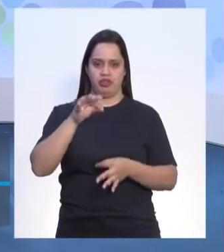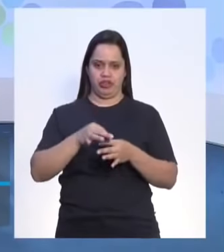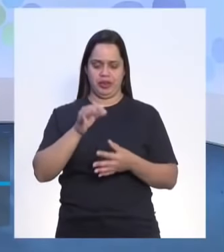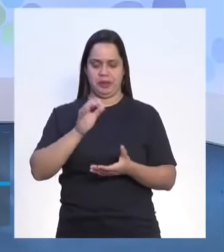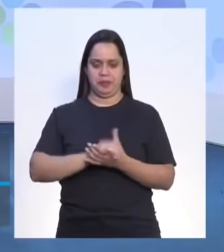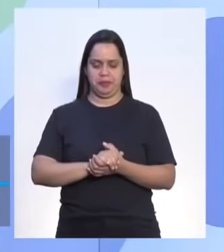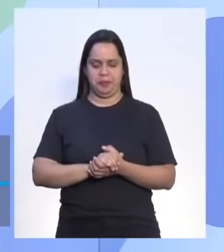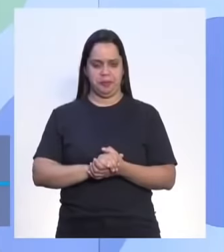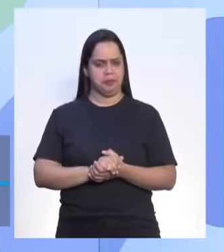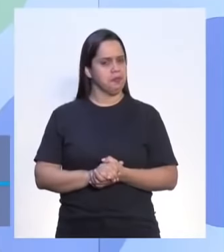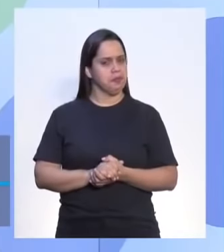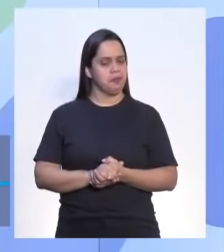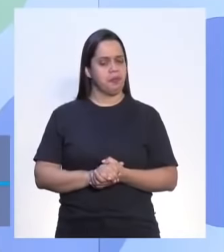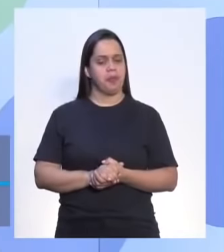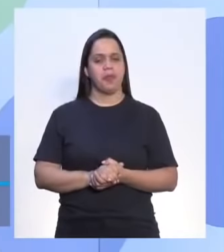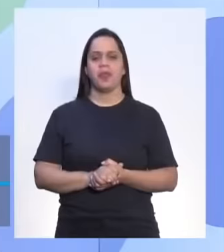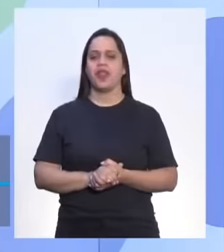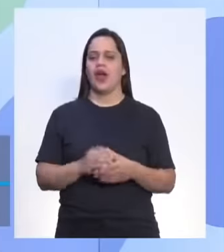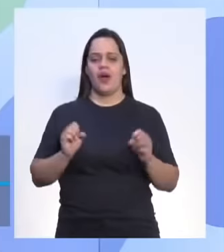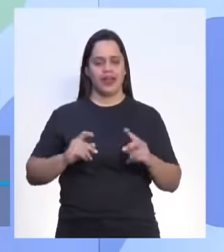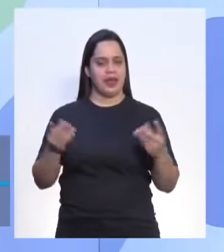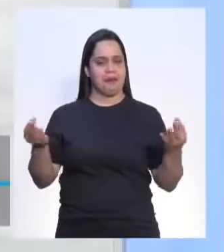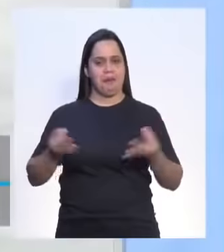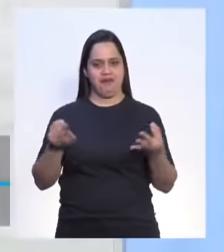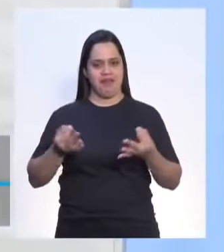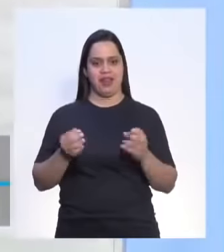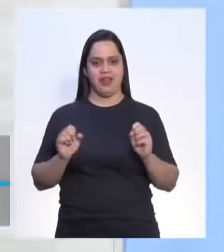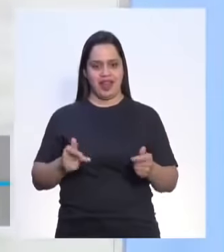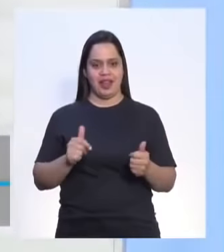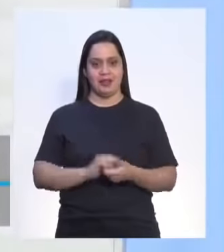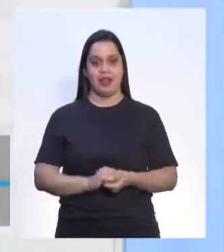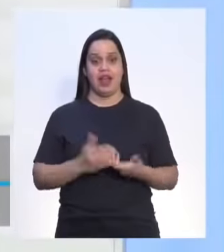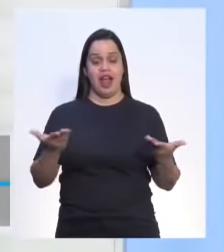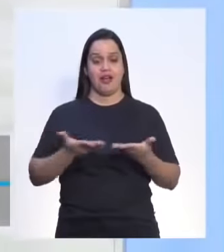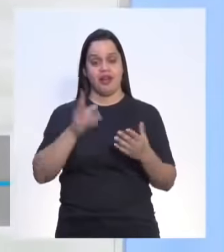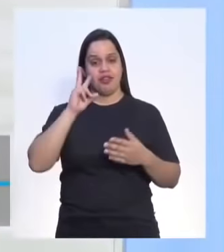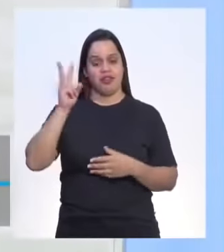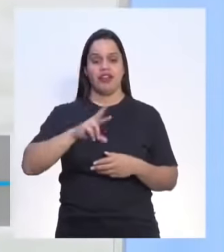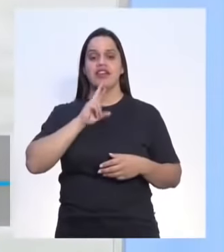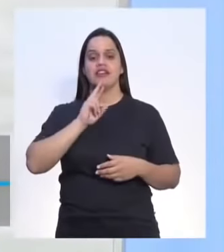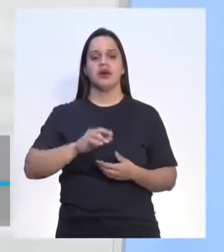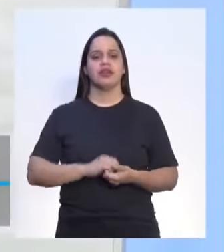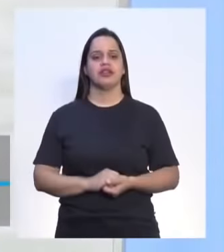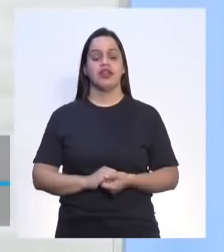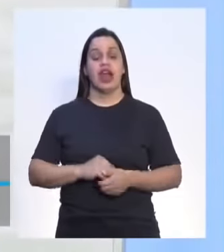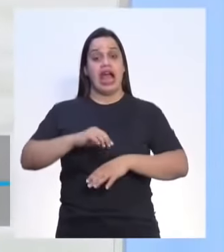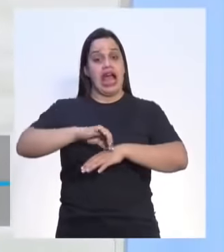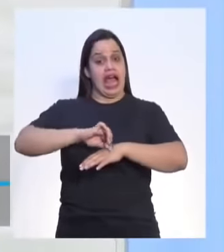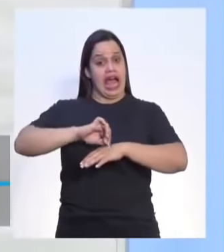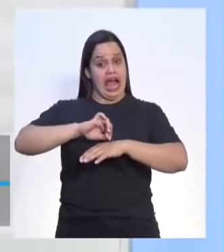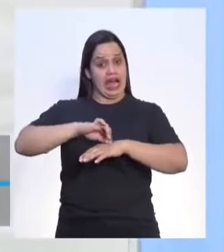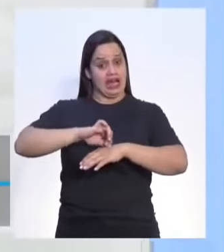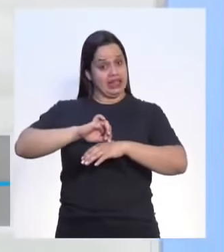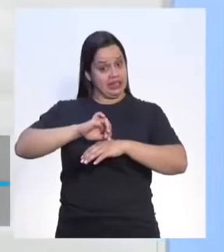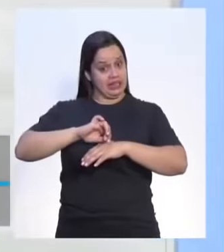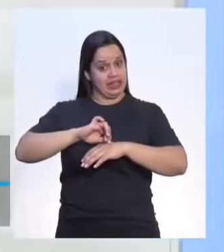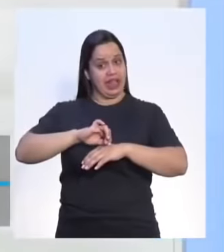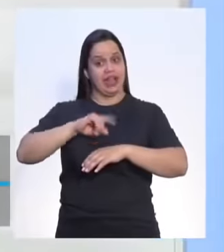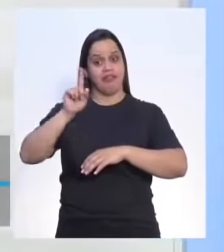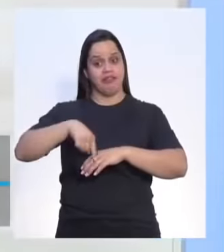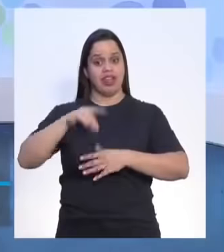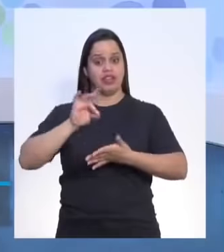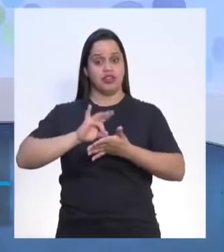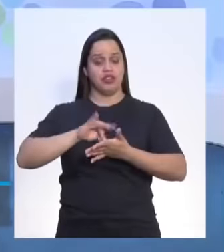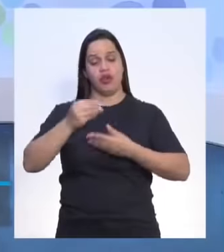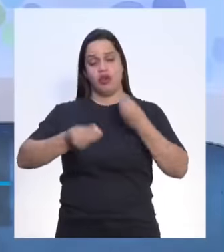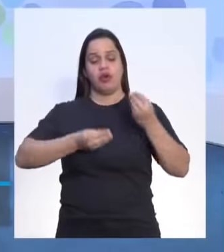da carne, né? Perfeito. Beleza? É isso, tudo bem? Vai subir a resposta para vocês. A carne é vendida por quilograma, né? O famoso